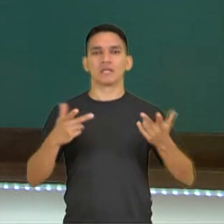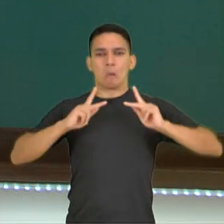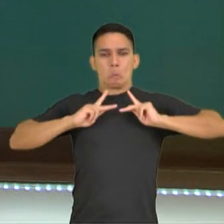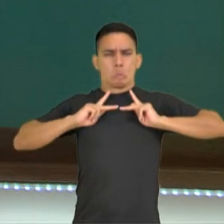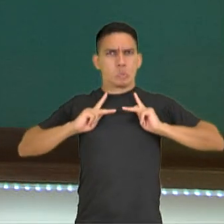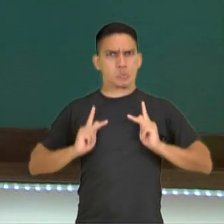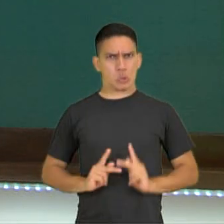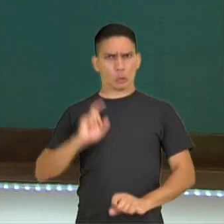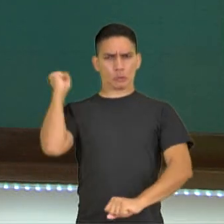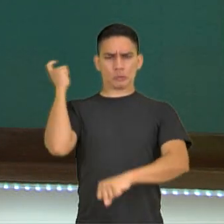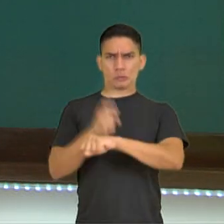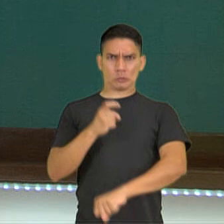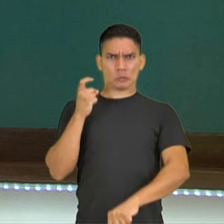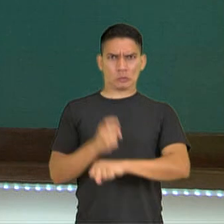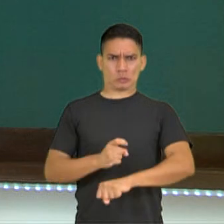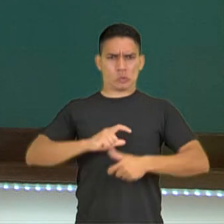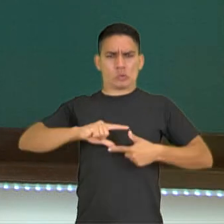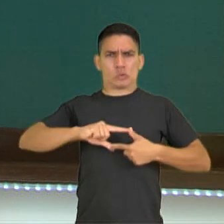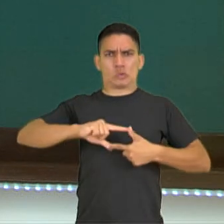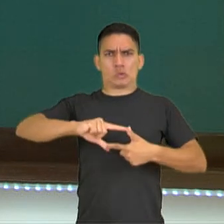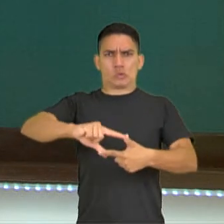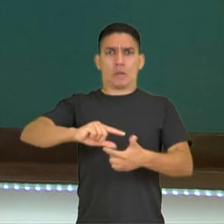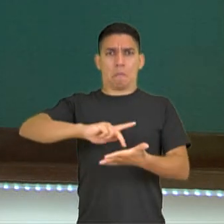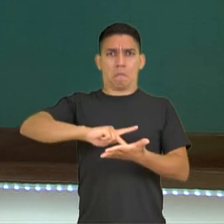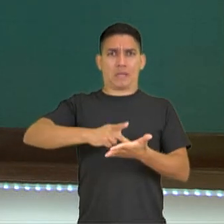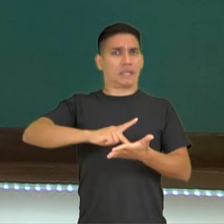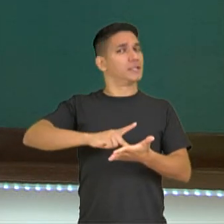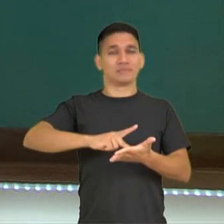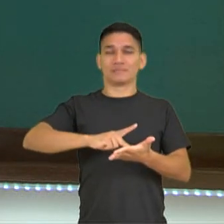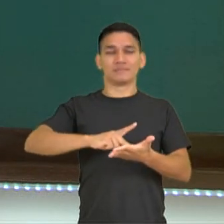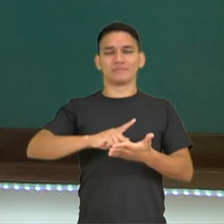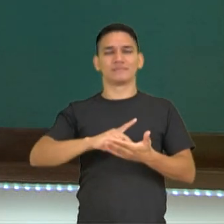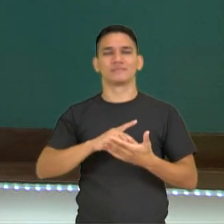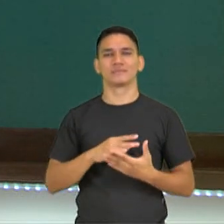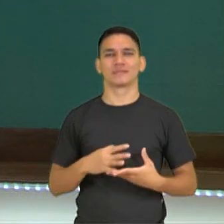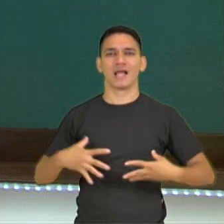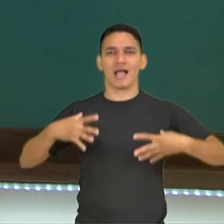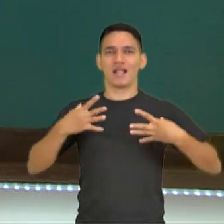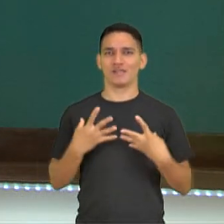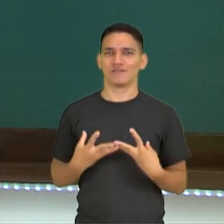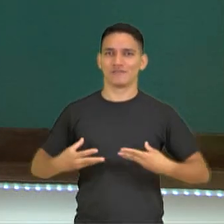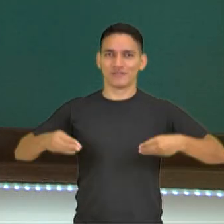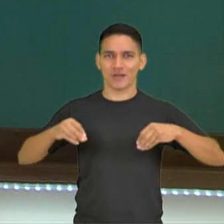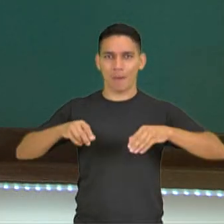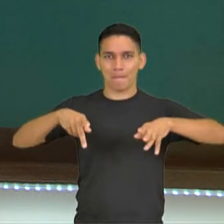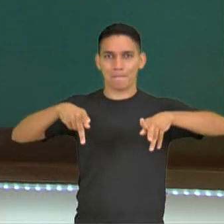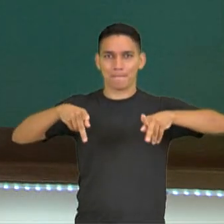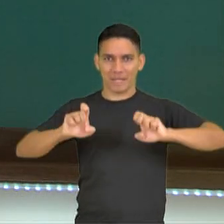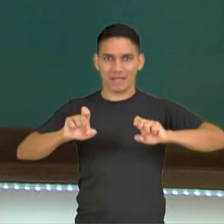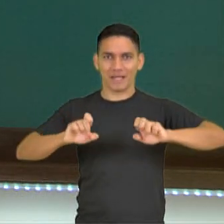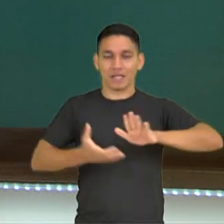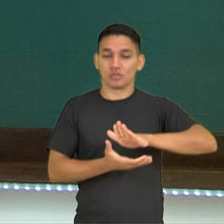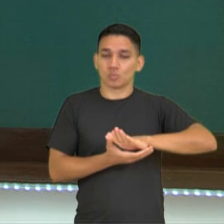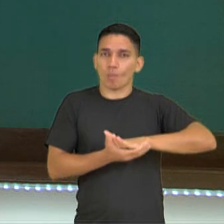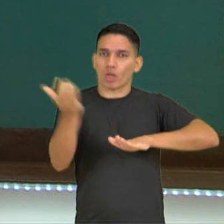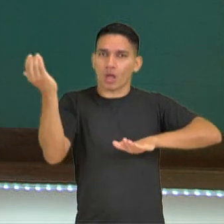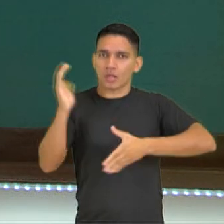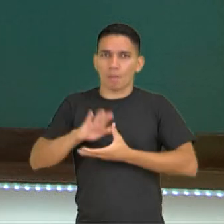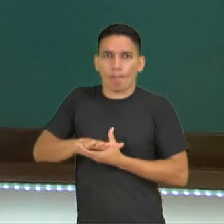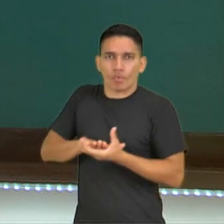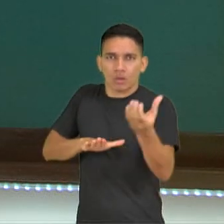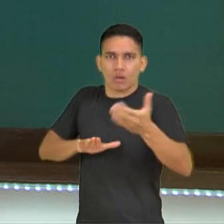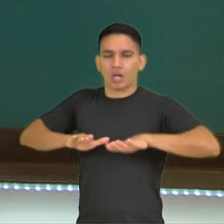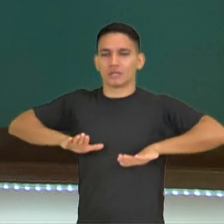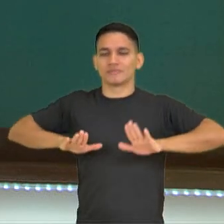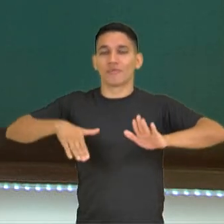postura rígida, engessada do balé, ela evolui, gente, para o pé descalço, para o movimento leve, para